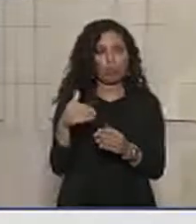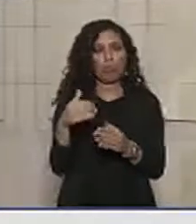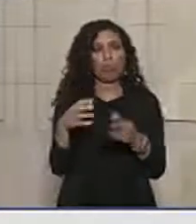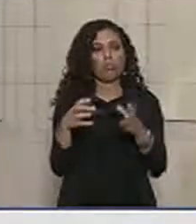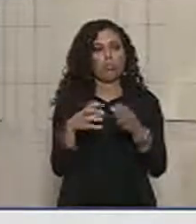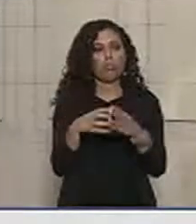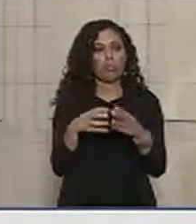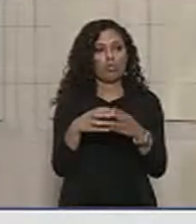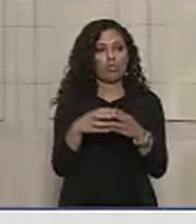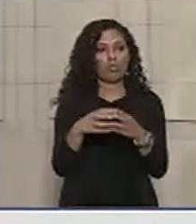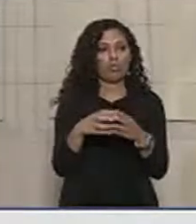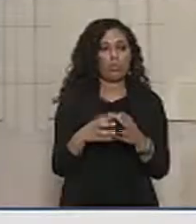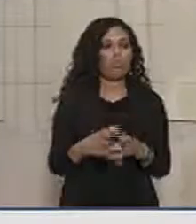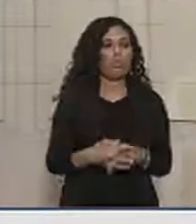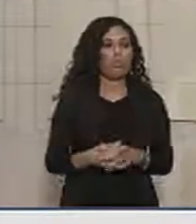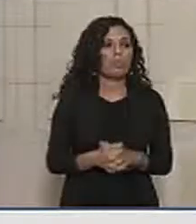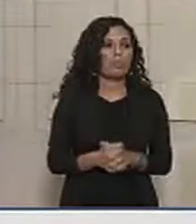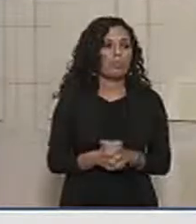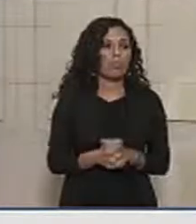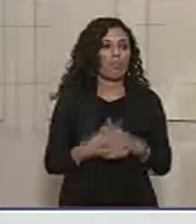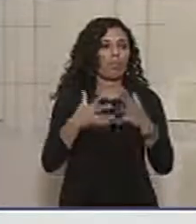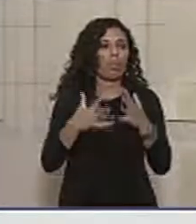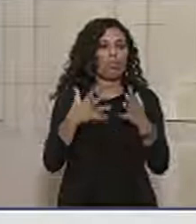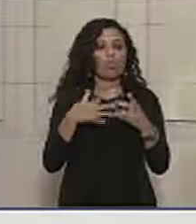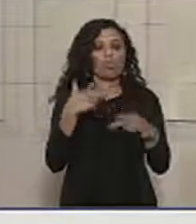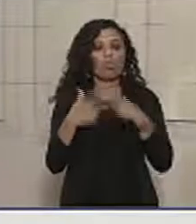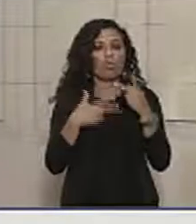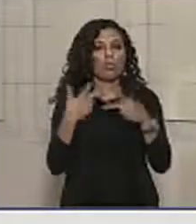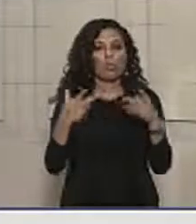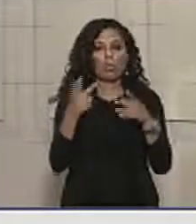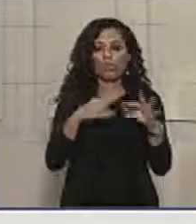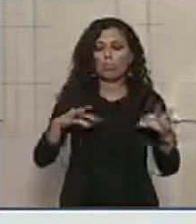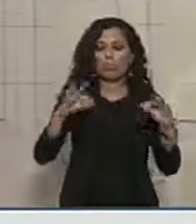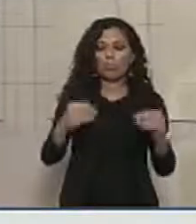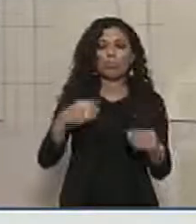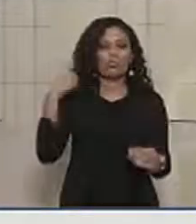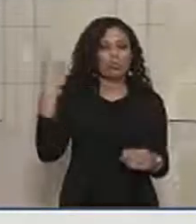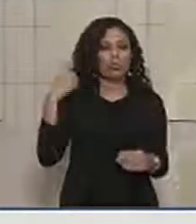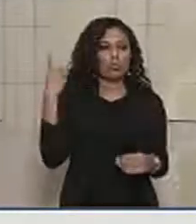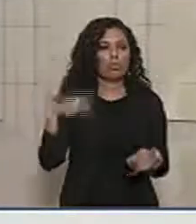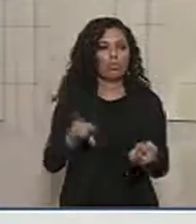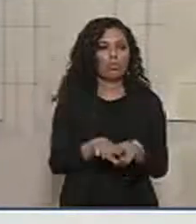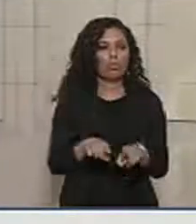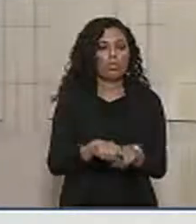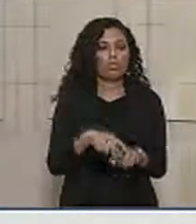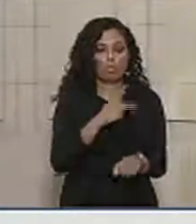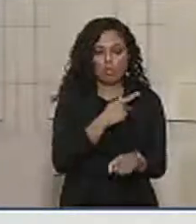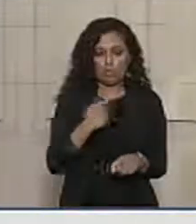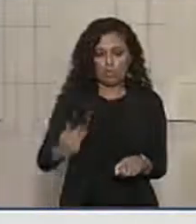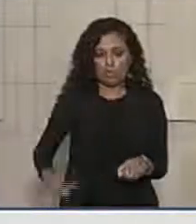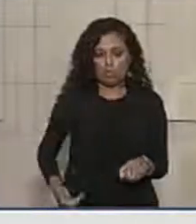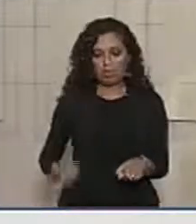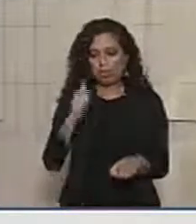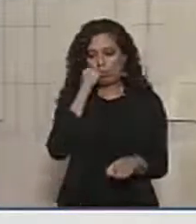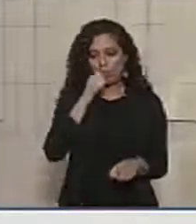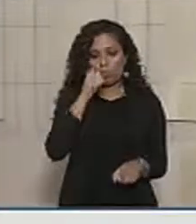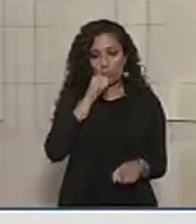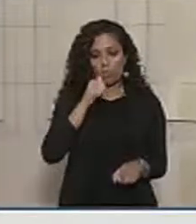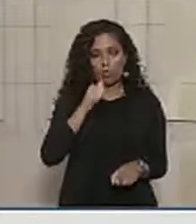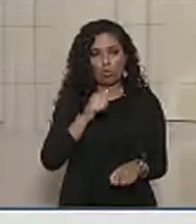próprio de consulta popular. O que eu quero realçar hoje para todos os colegas e para a presidenta, e que a gente